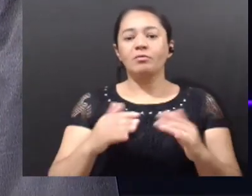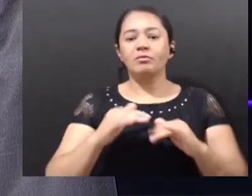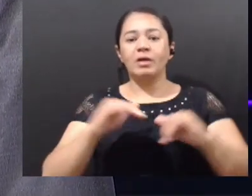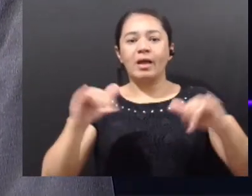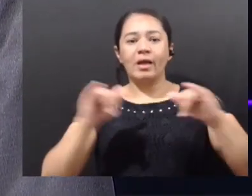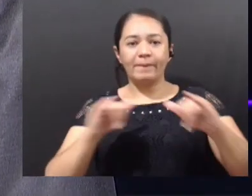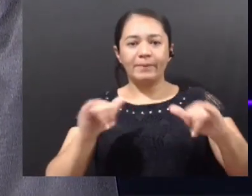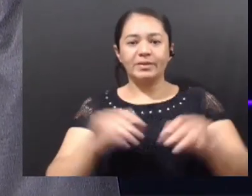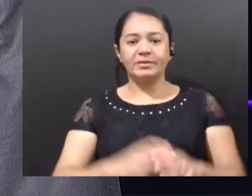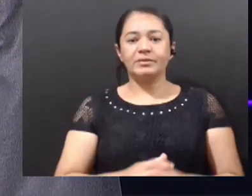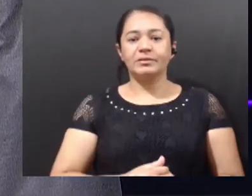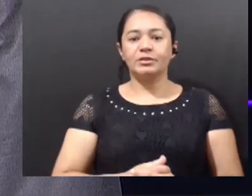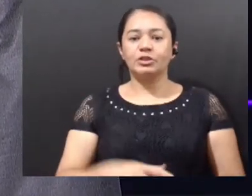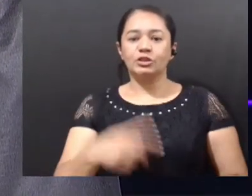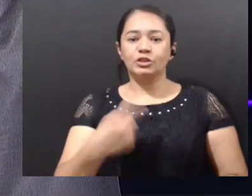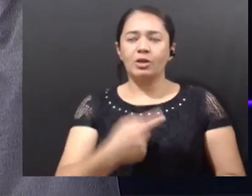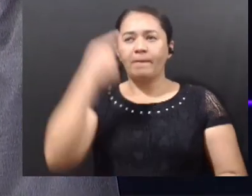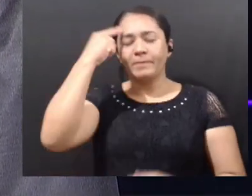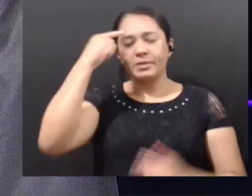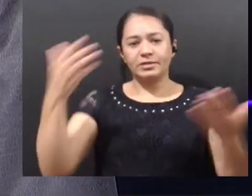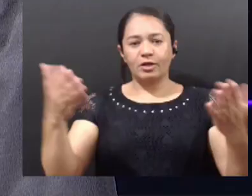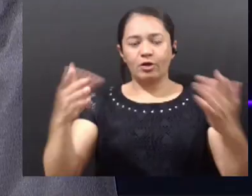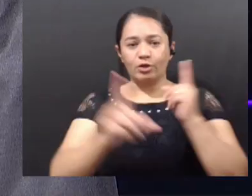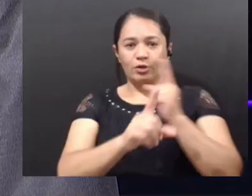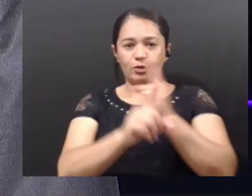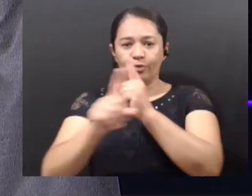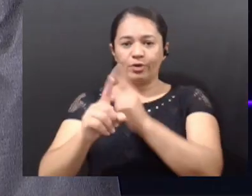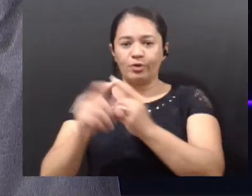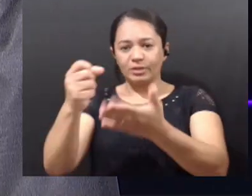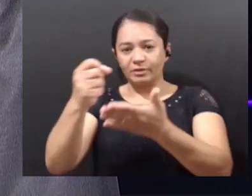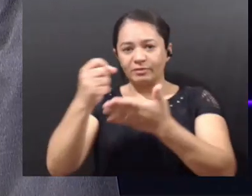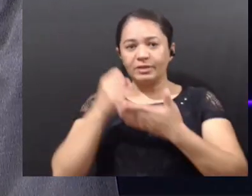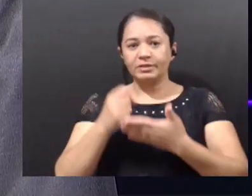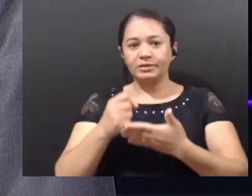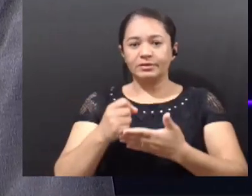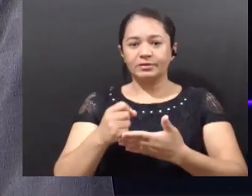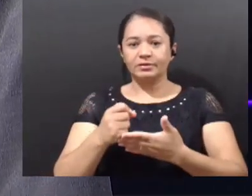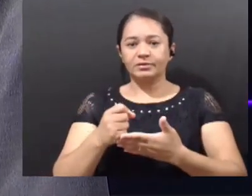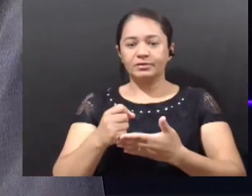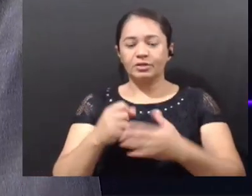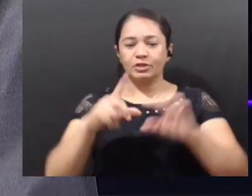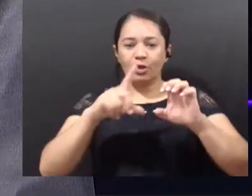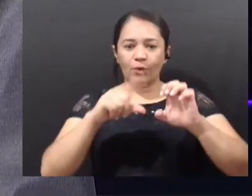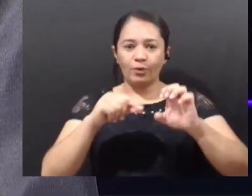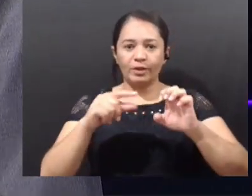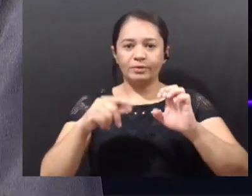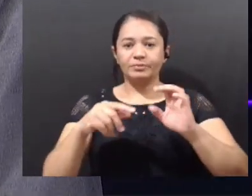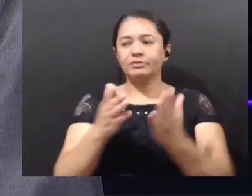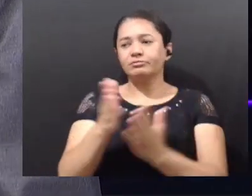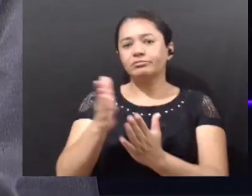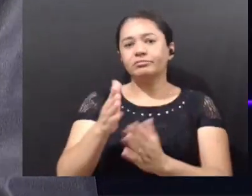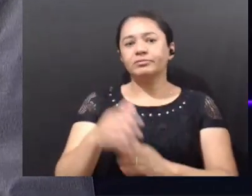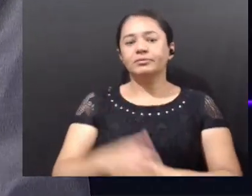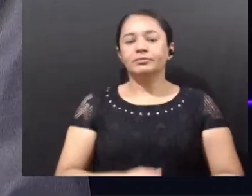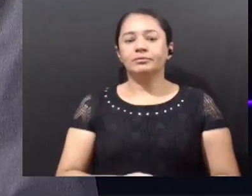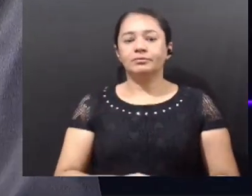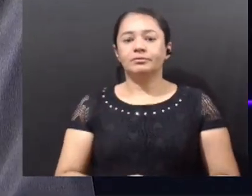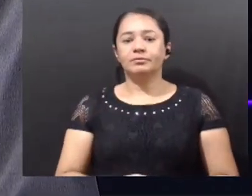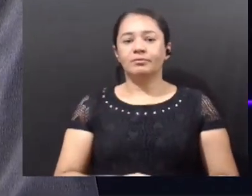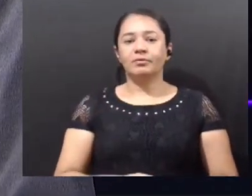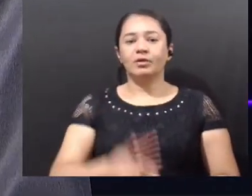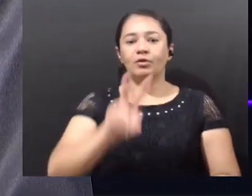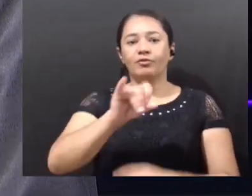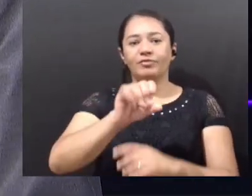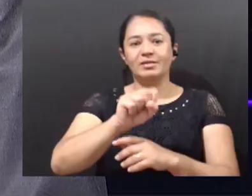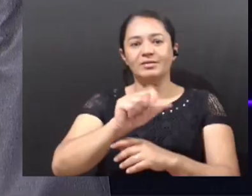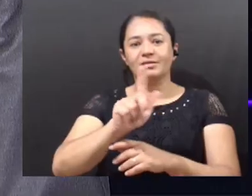gente pensa nesse encontro que vai trazer aí esses empreendedores no segmento? Então, o visagismo é a ciência, a